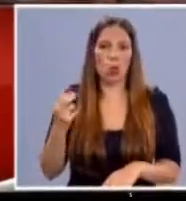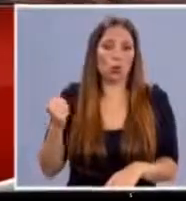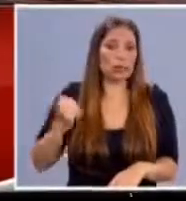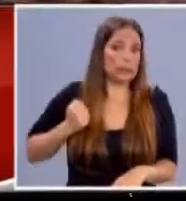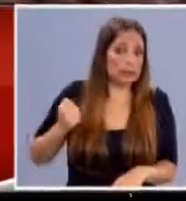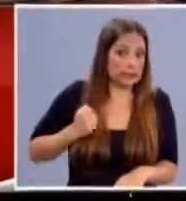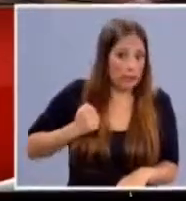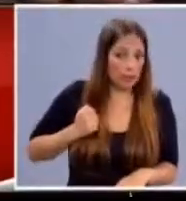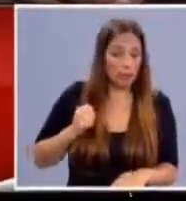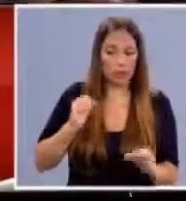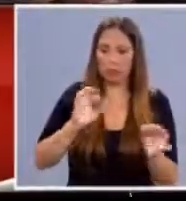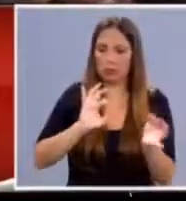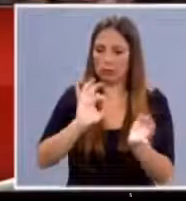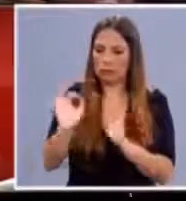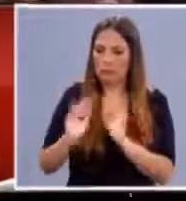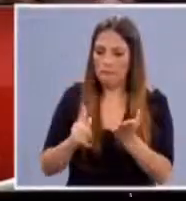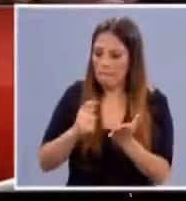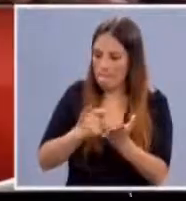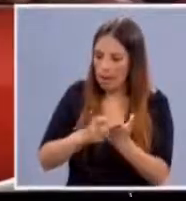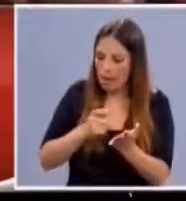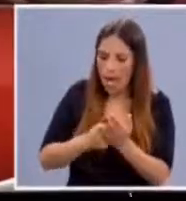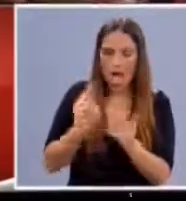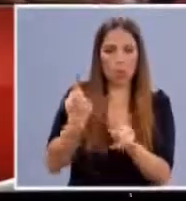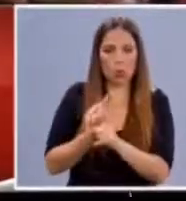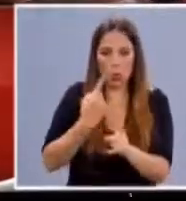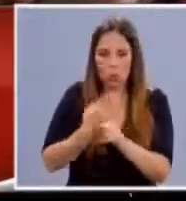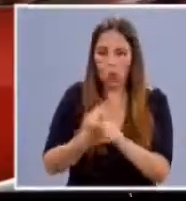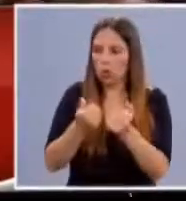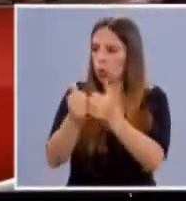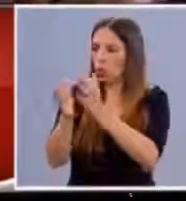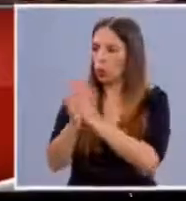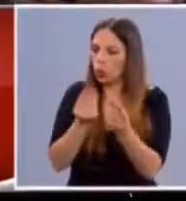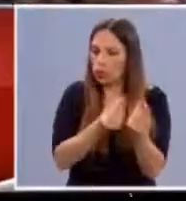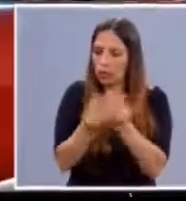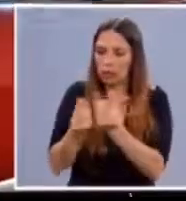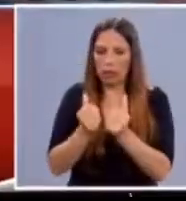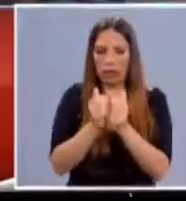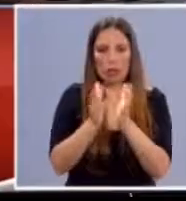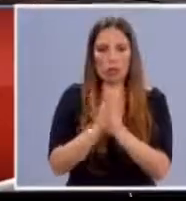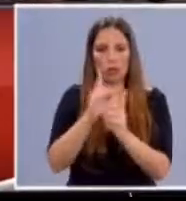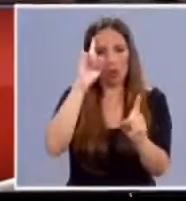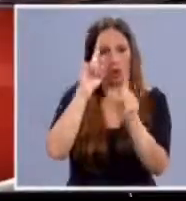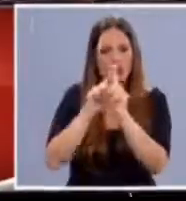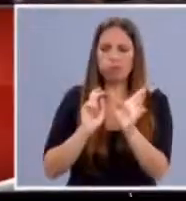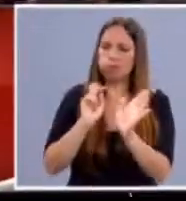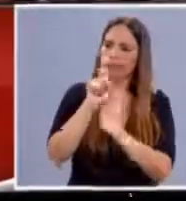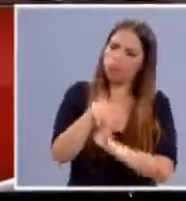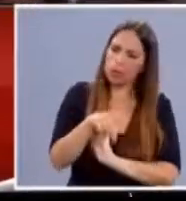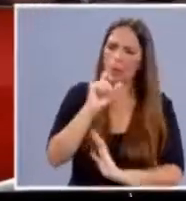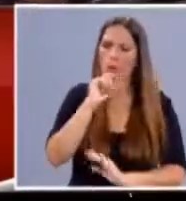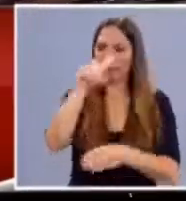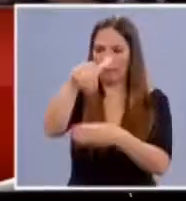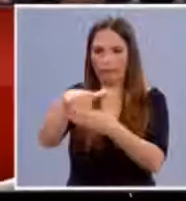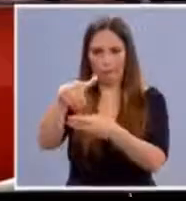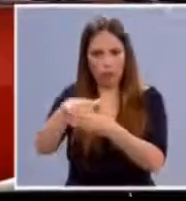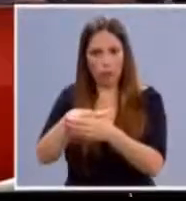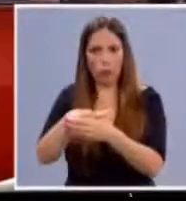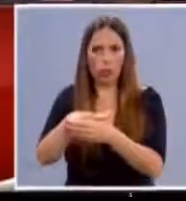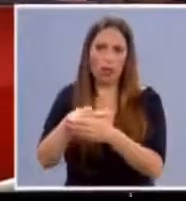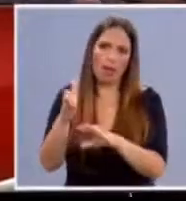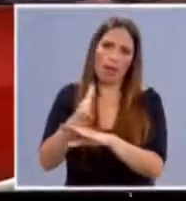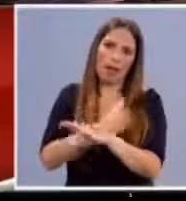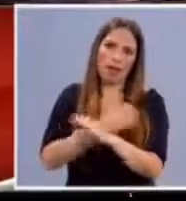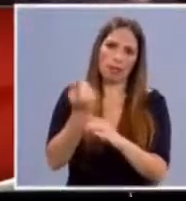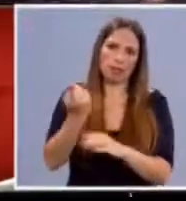ir tratar de tudo aquilo que lhes permita chegar, entrar, credenciarem-se e tomarem imediatamente os seus